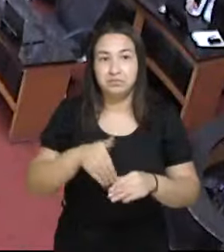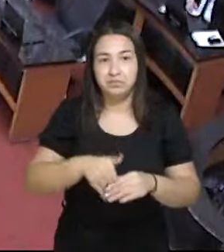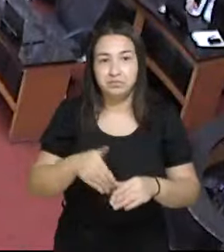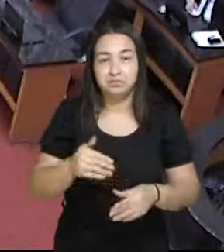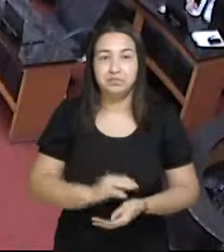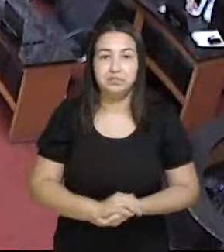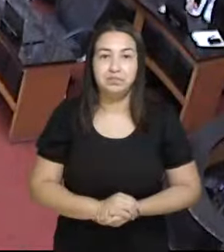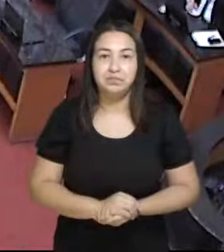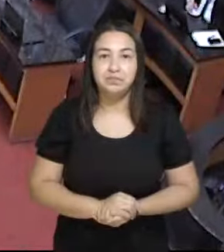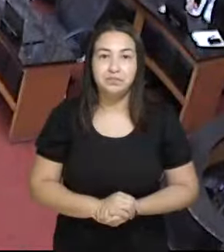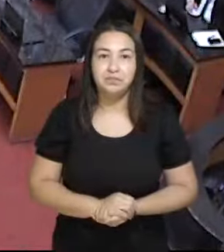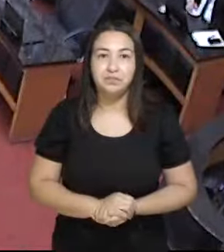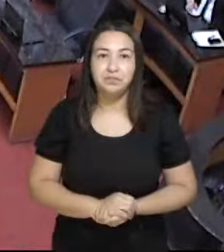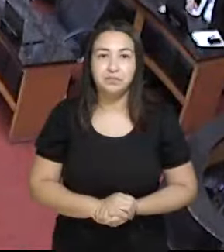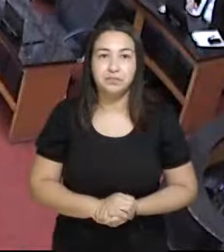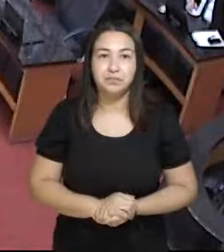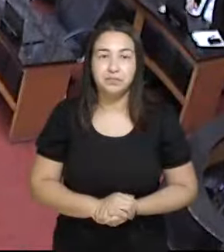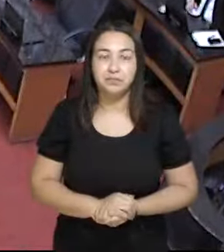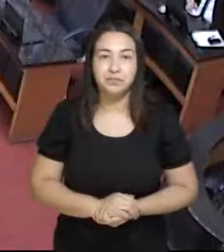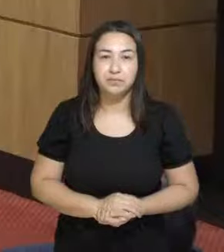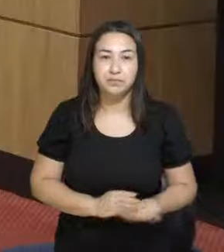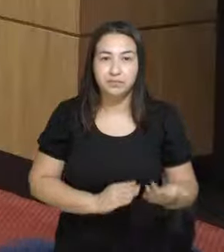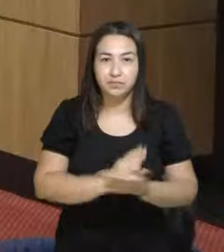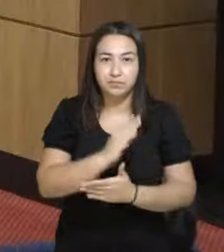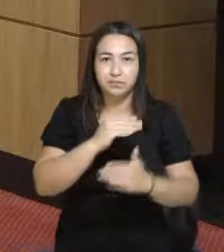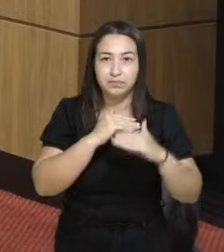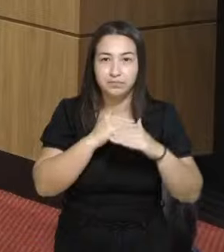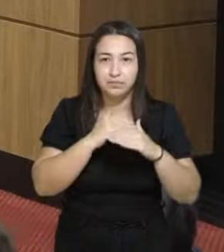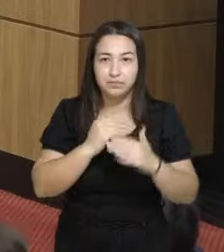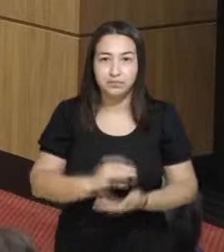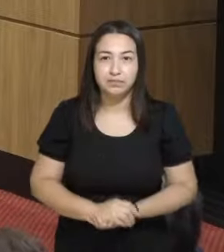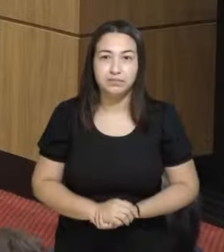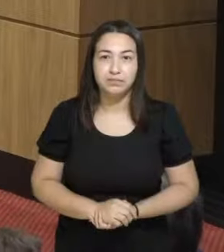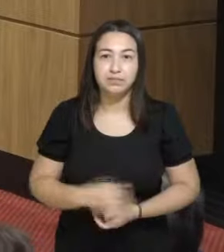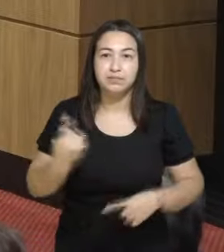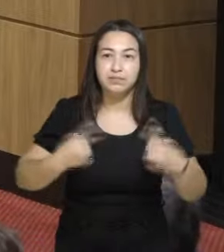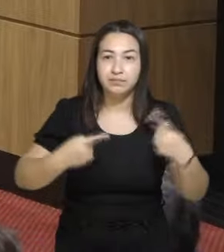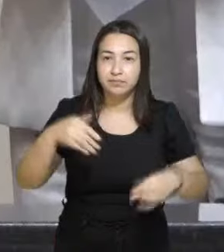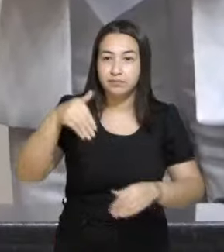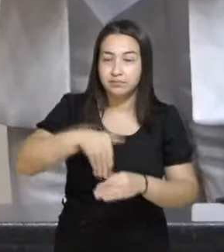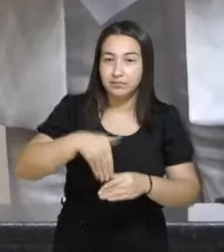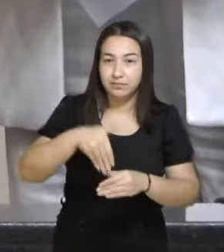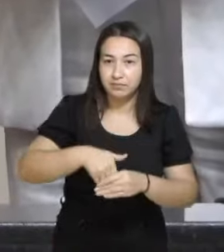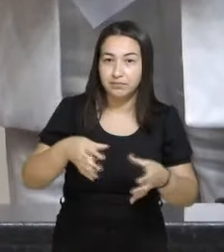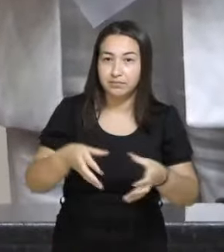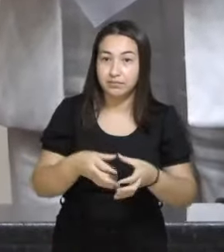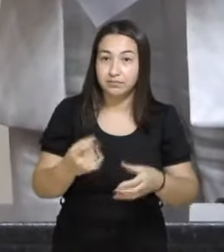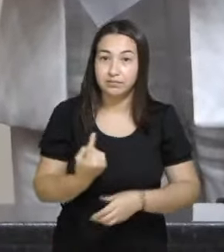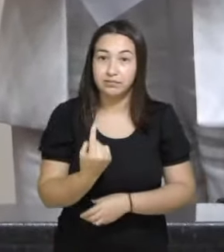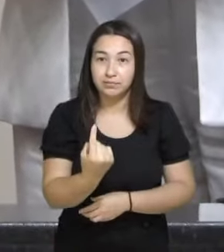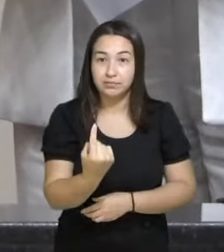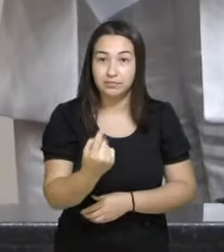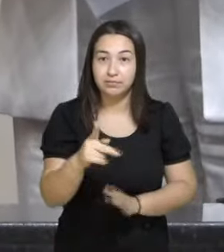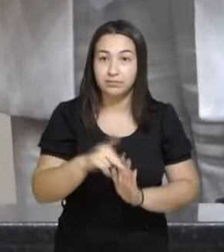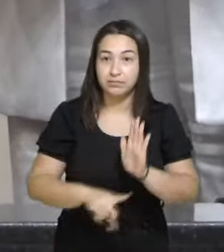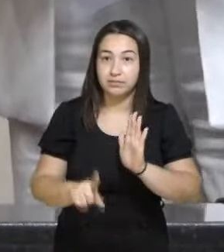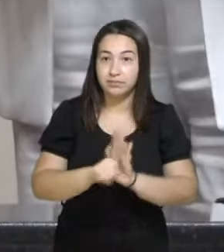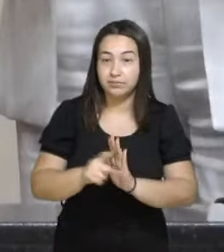deputados que aprovam, permaneçam como se encontram. Aprovado por unanimidade, discussão e votação em turno único do projeto